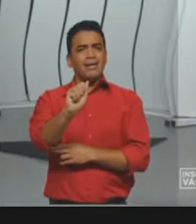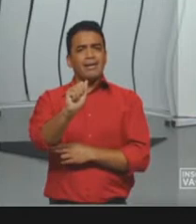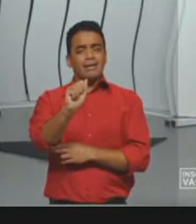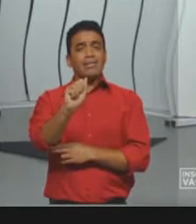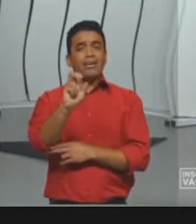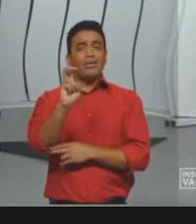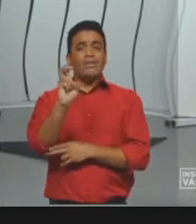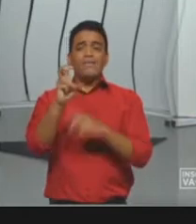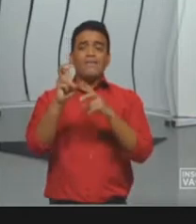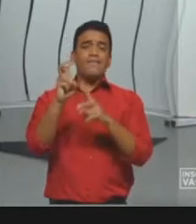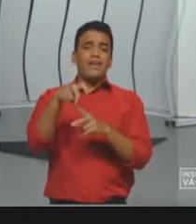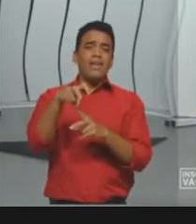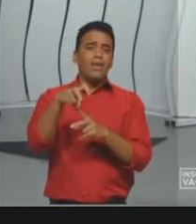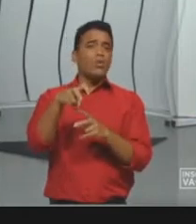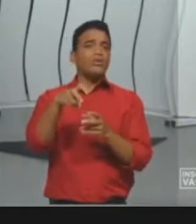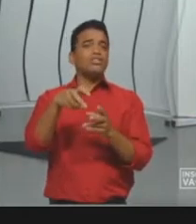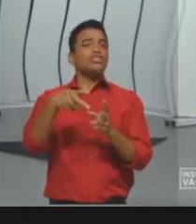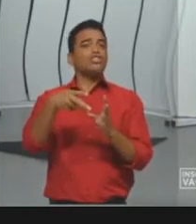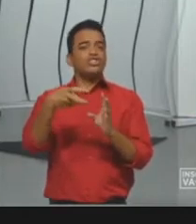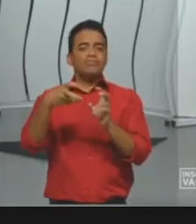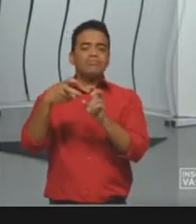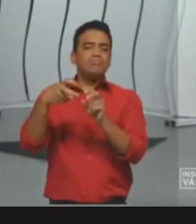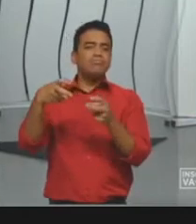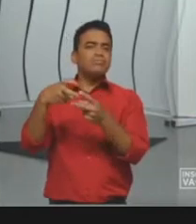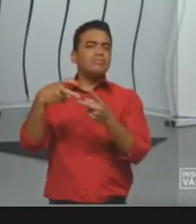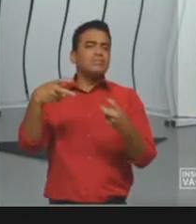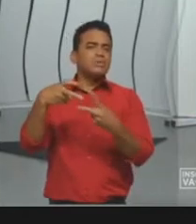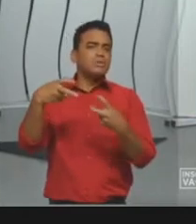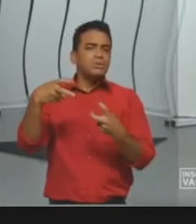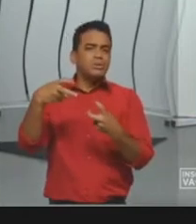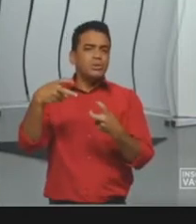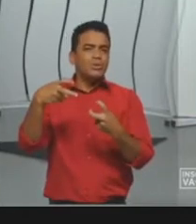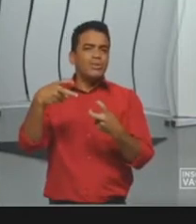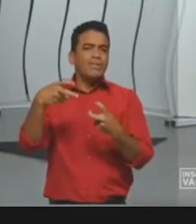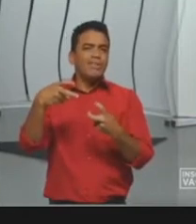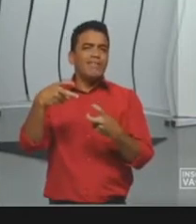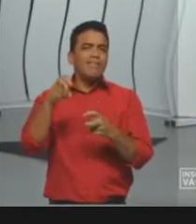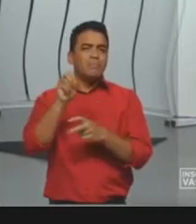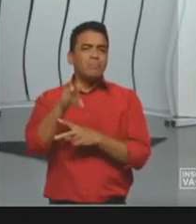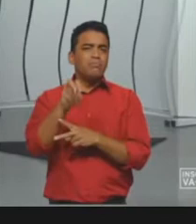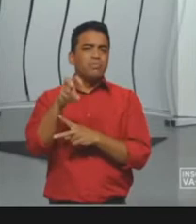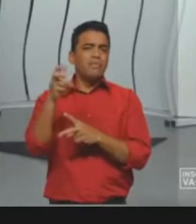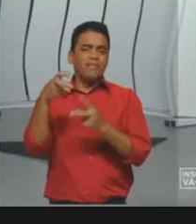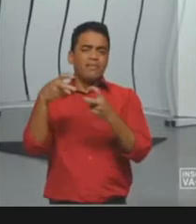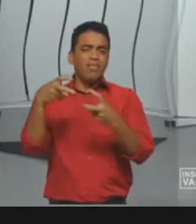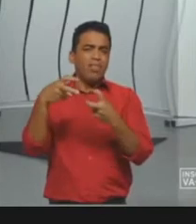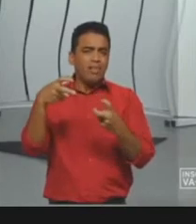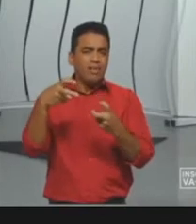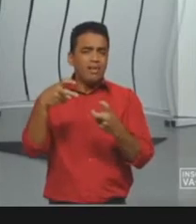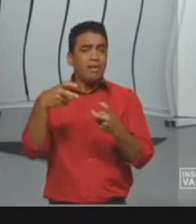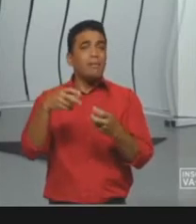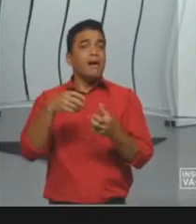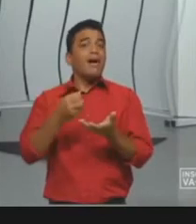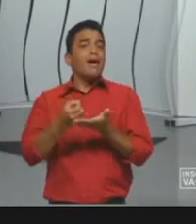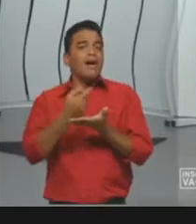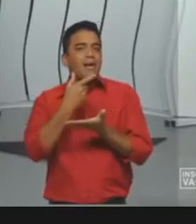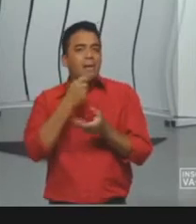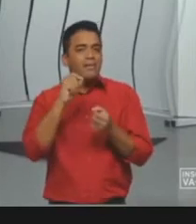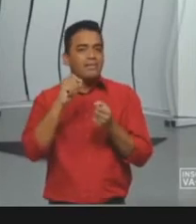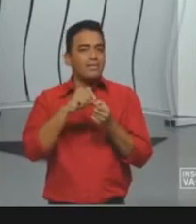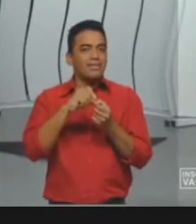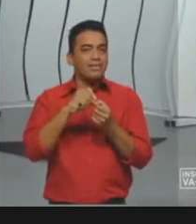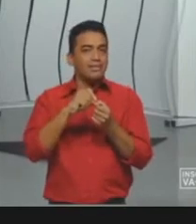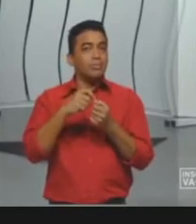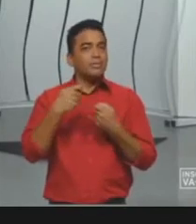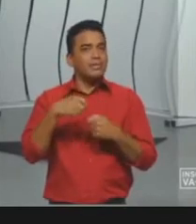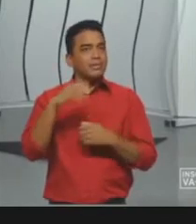produzir medicamento para controlar a pressão alta. Se você não tivesse organizadinho, não soubesse identificar uma jararaca, você